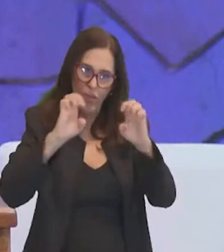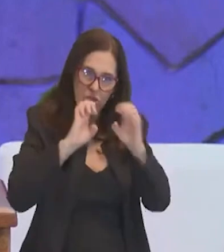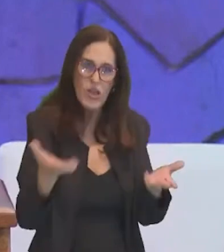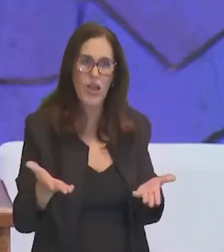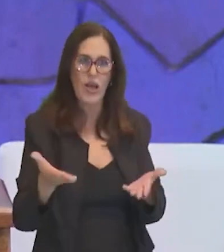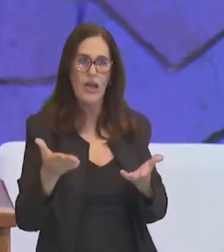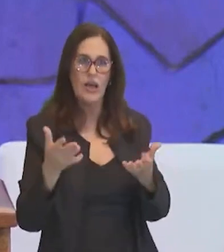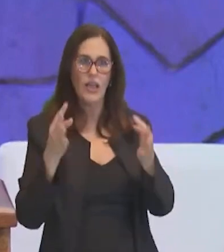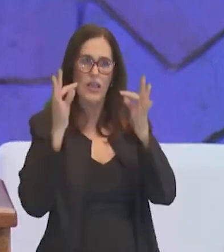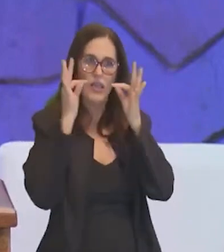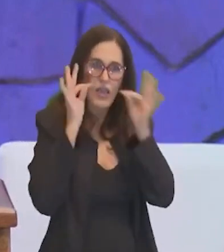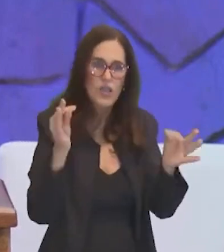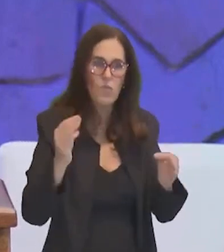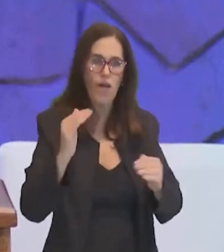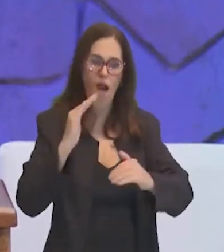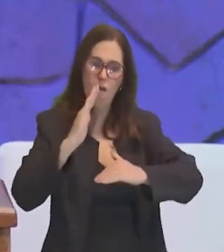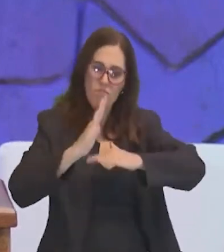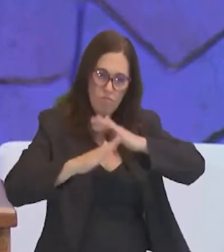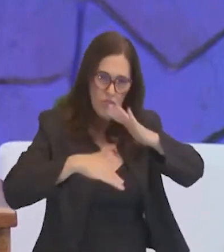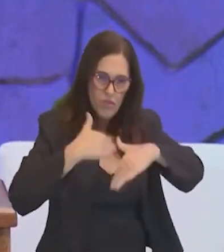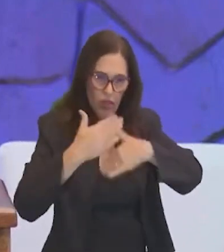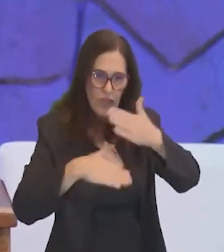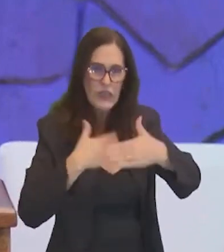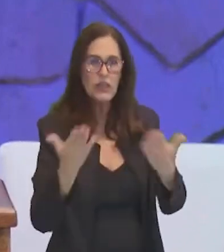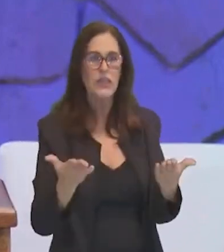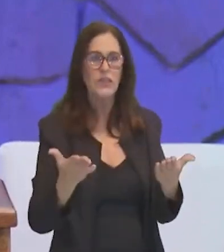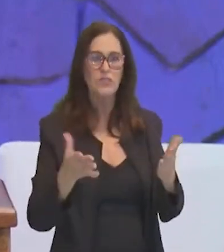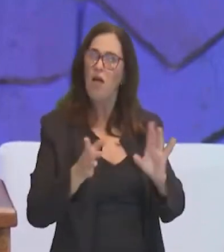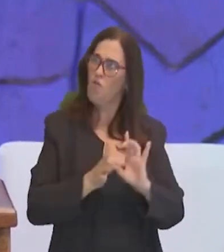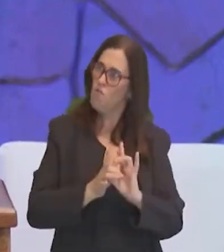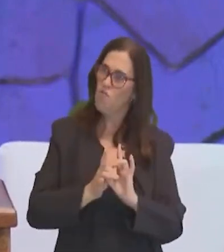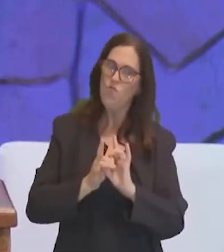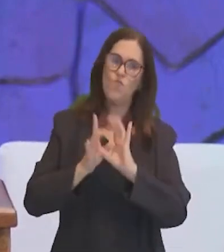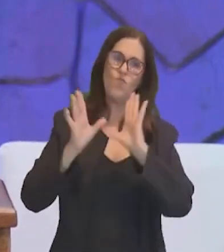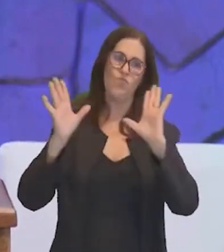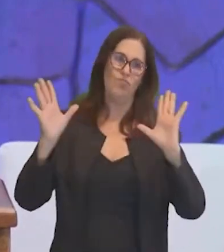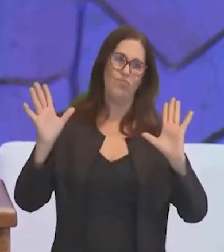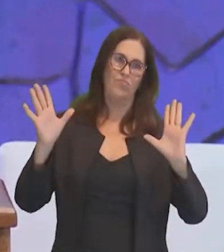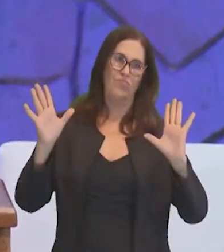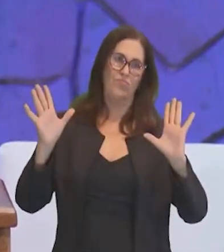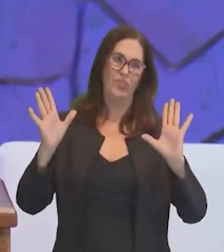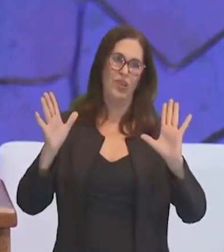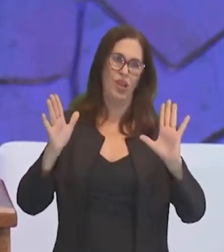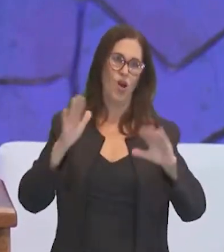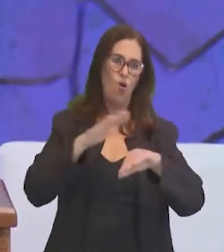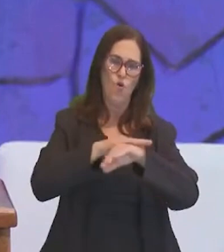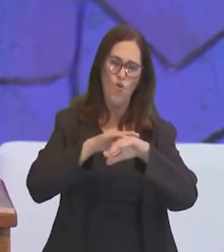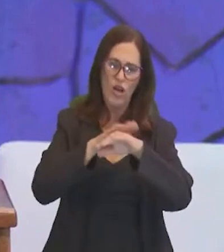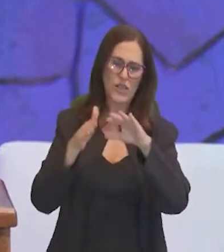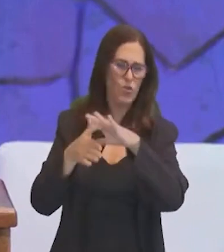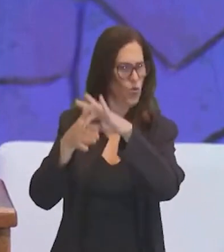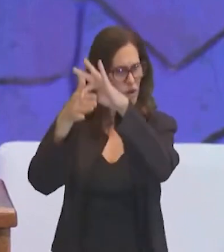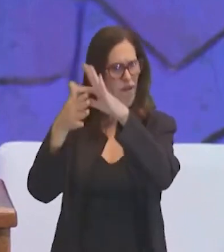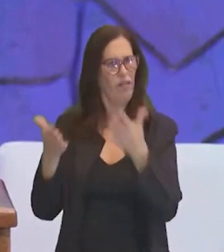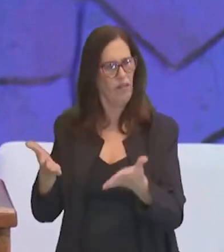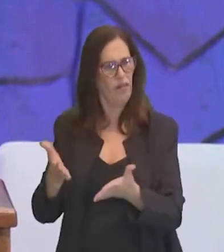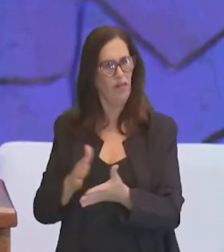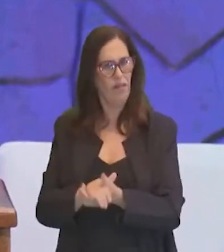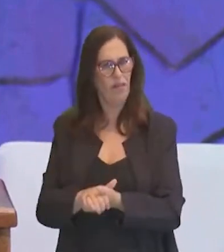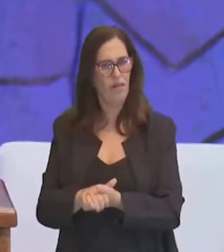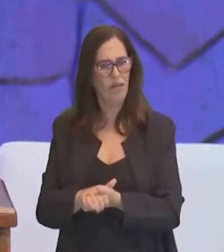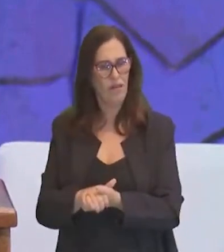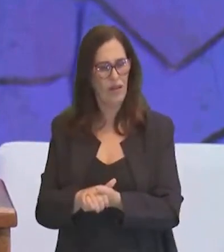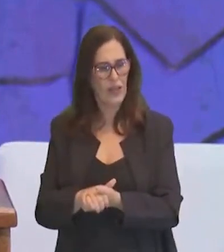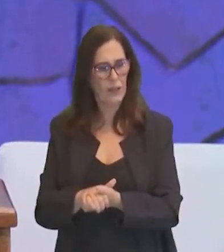Se envolva, se disponibilize, converse com seus líderes aqui